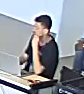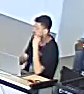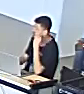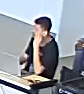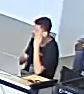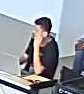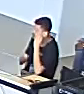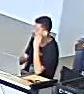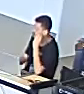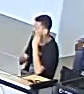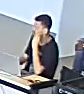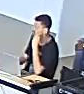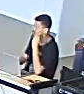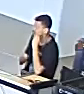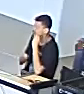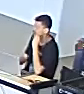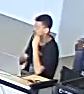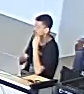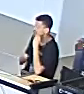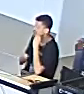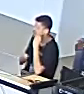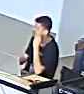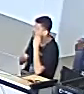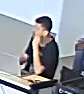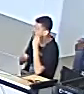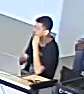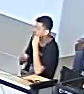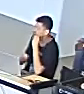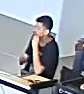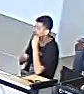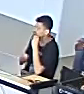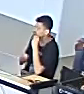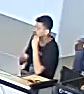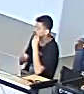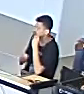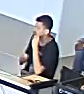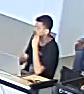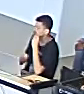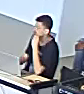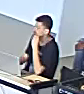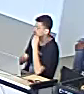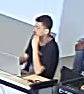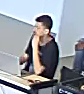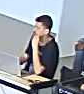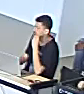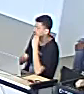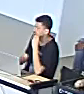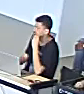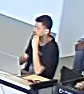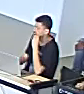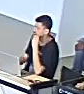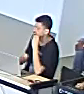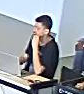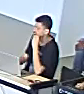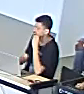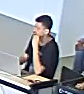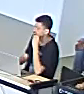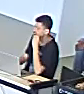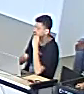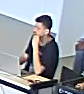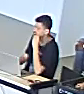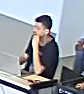Continuando, a fiscalização do descumprimento das leis, quem fiscaliza? Será que nós